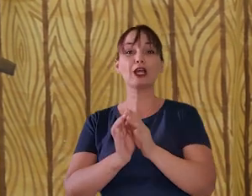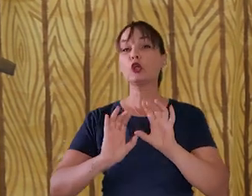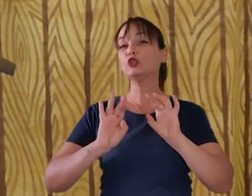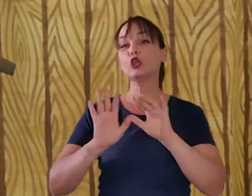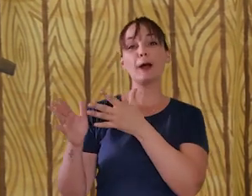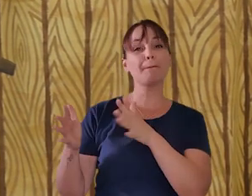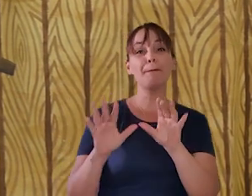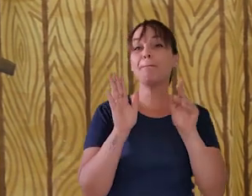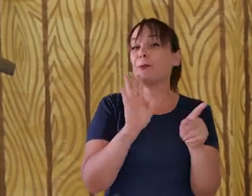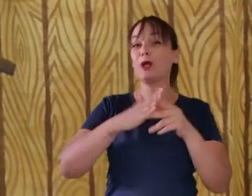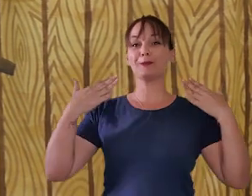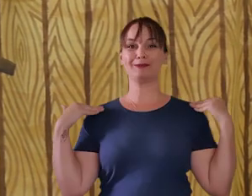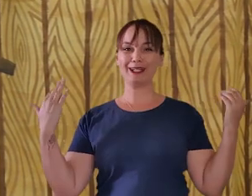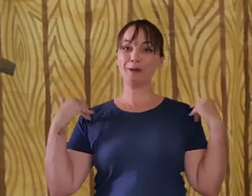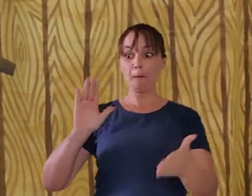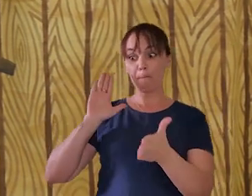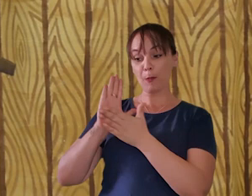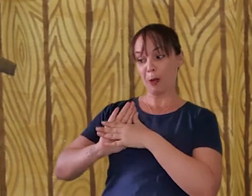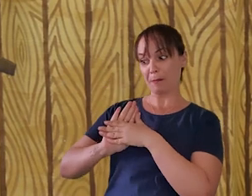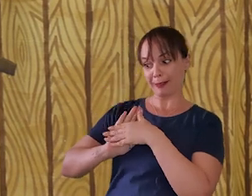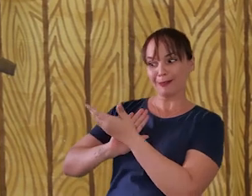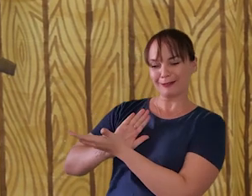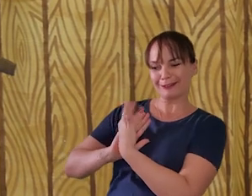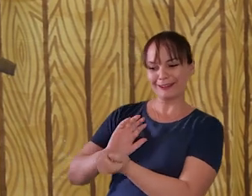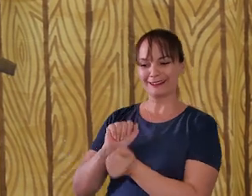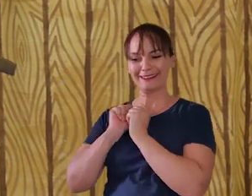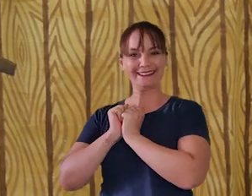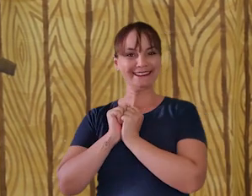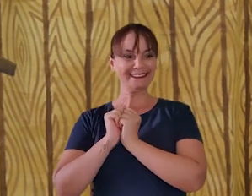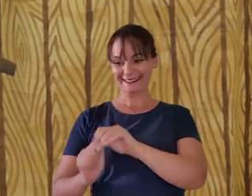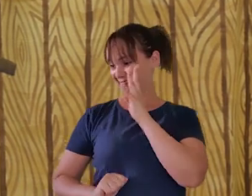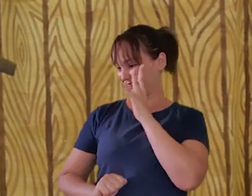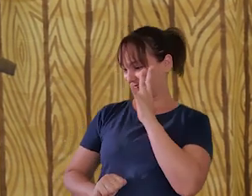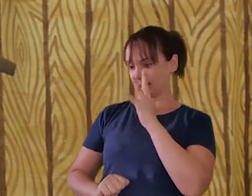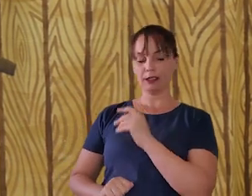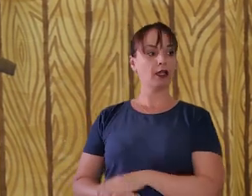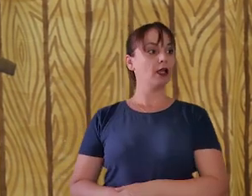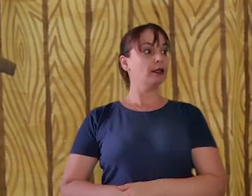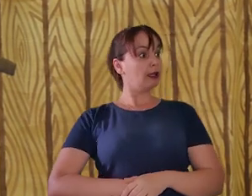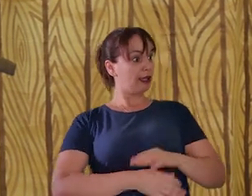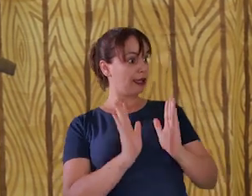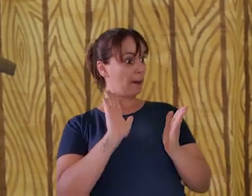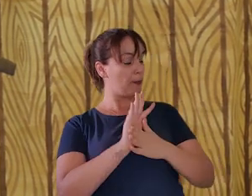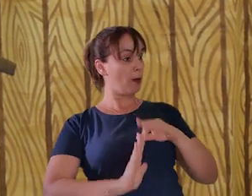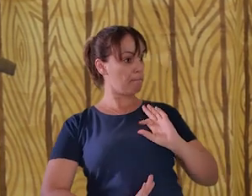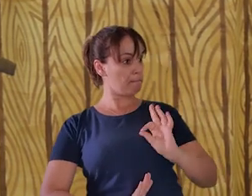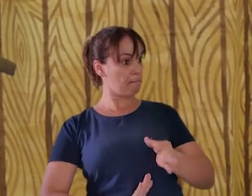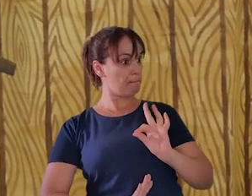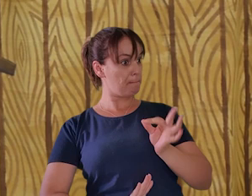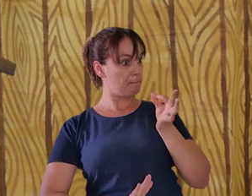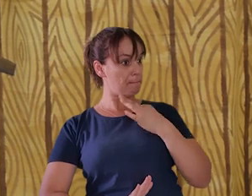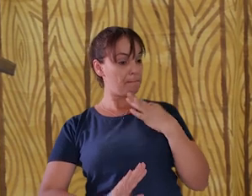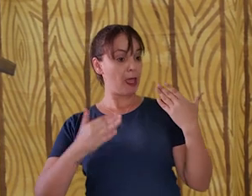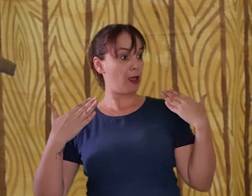e prometo te levar. Legal? Promete mesmo? Me levar